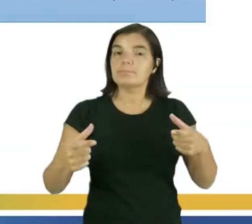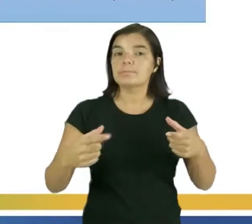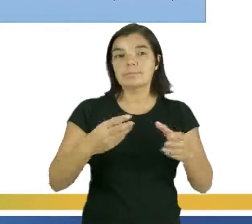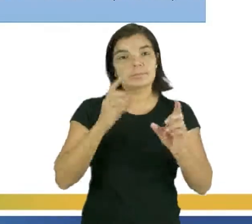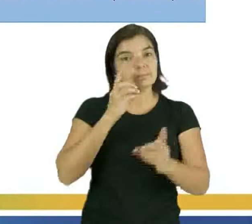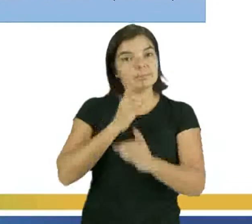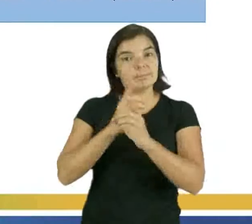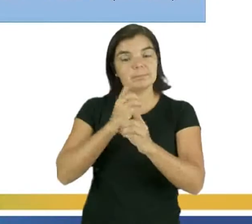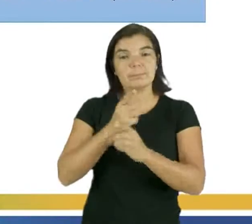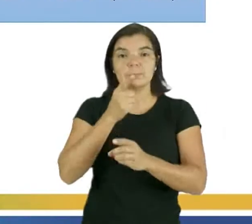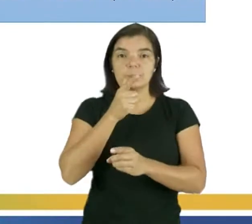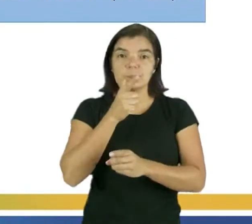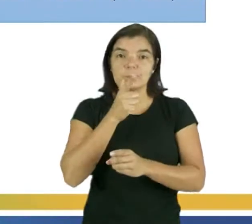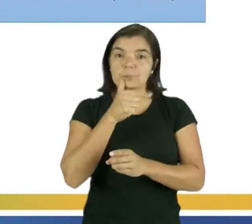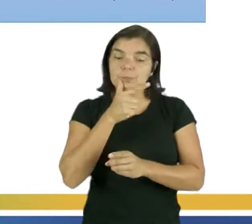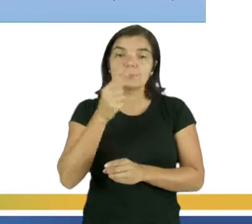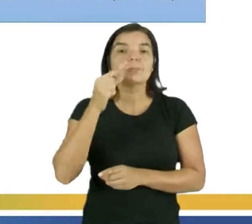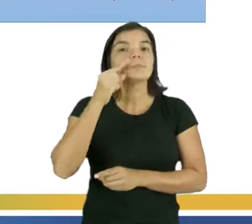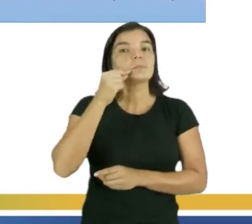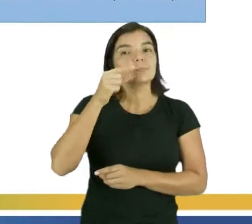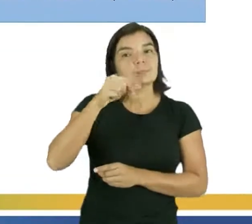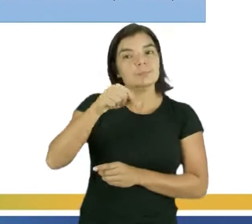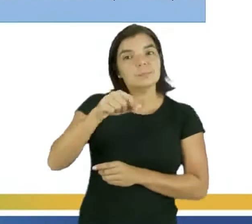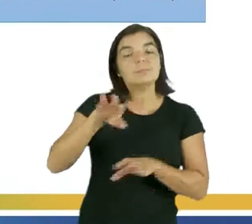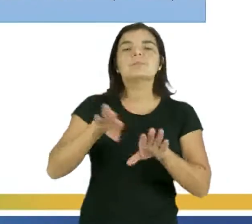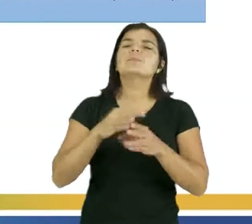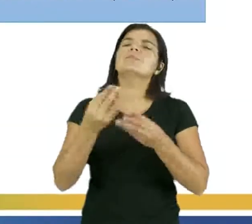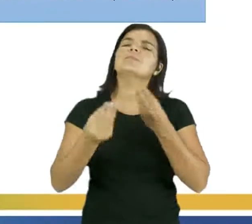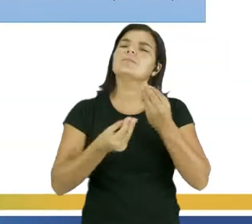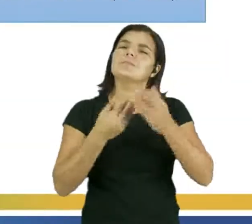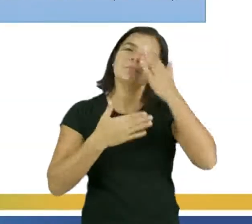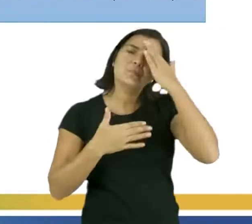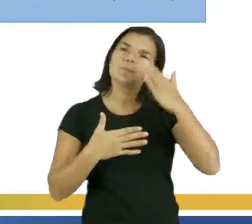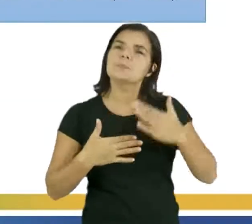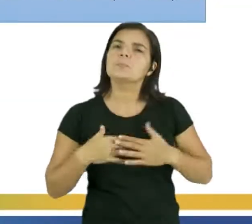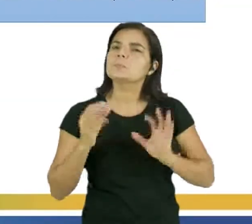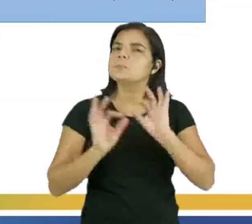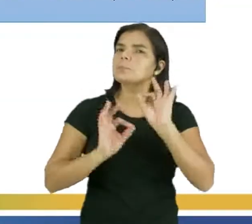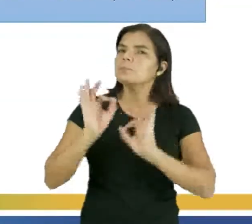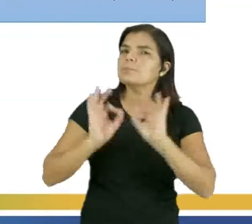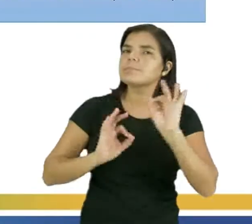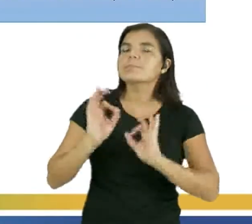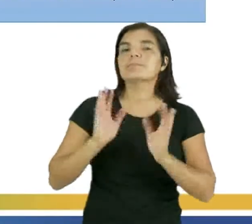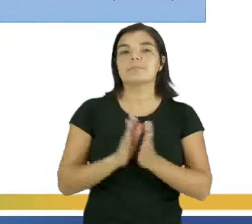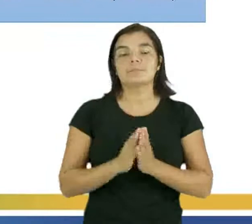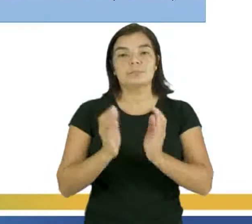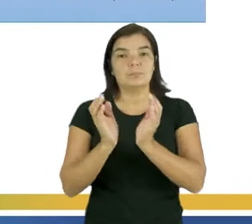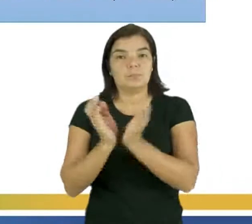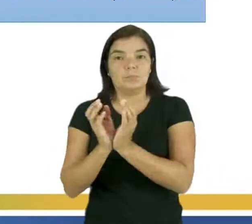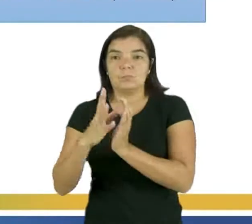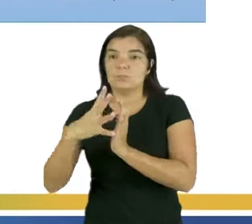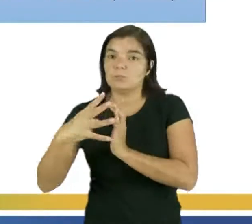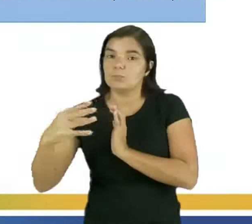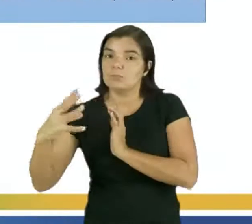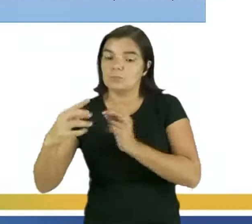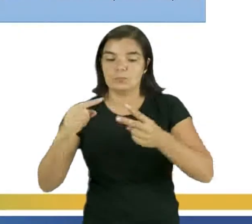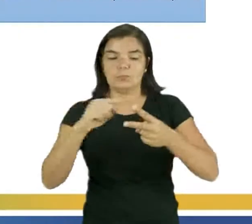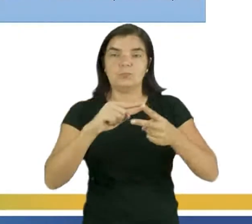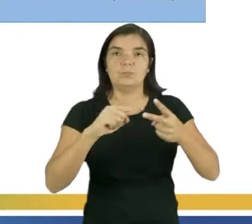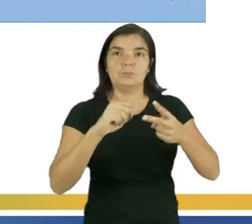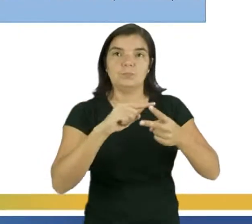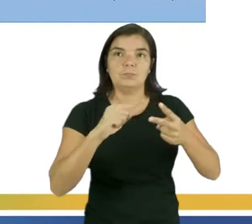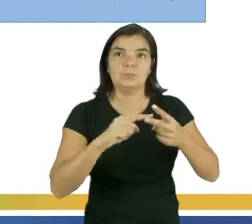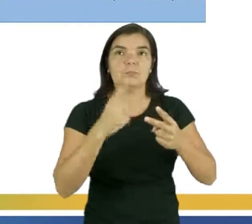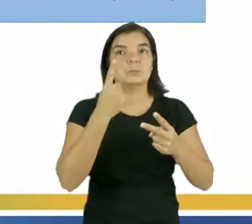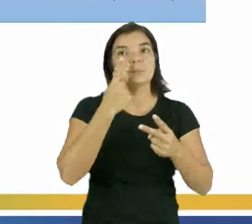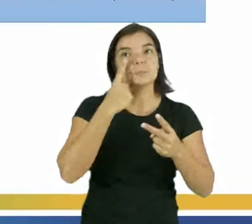ser encontrado na água salgada. Como é que é o corpo desses animais? O corpo dos quinidários ele pode se organizar de duas formas.